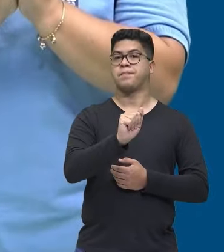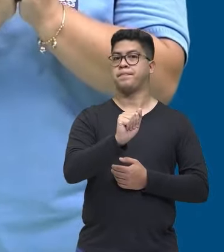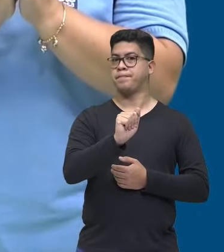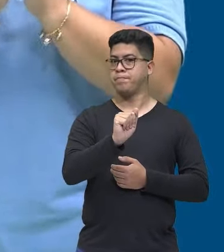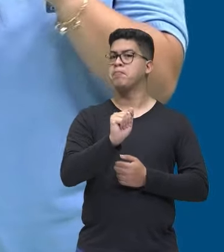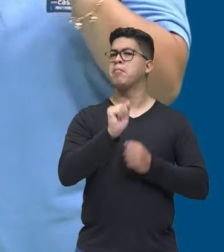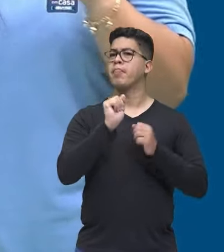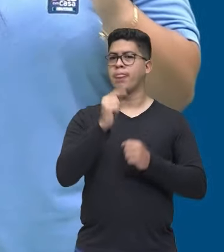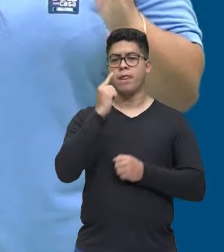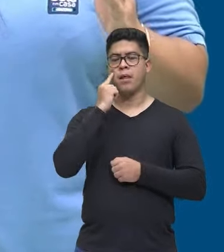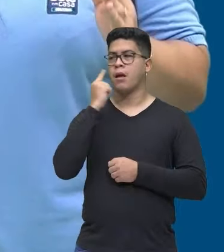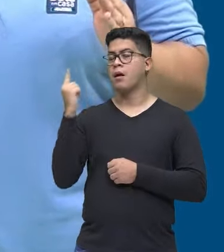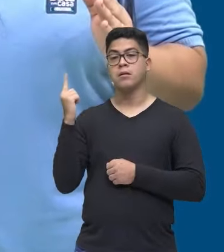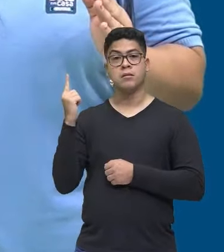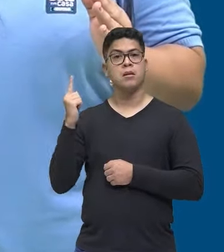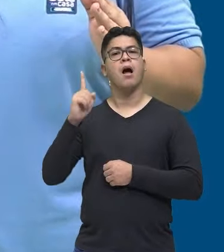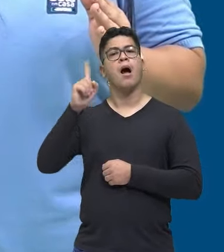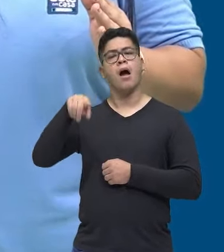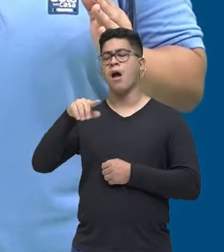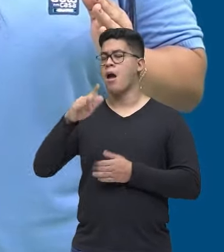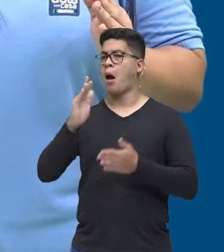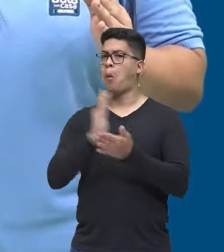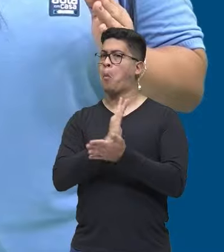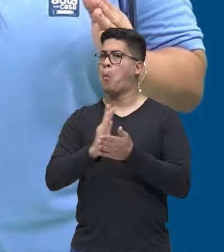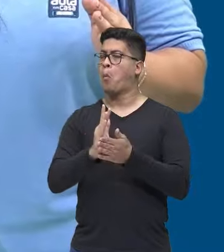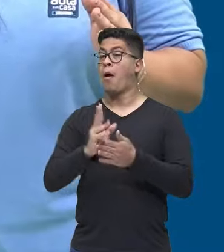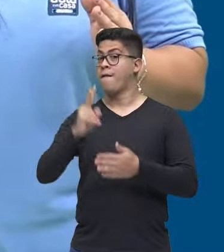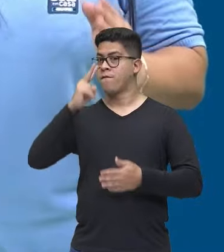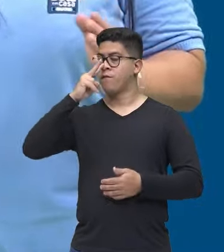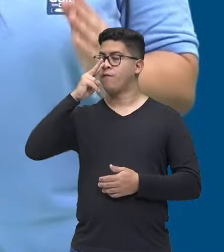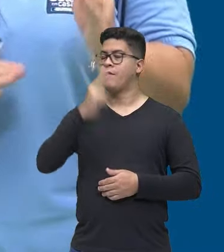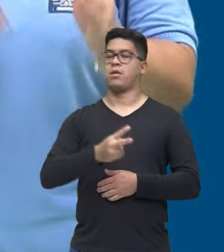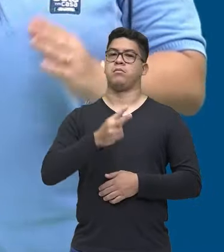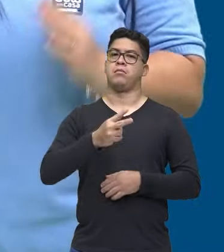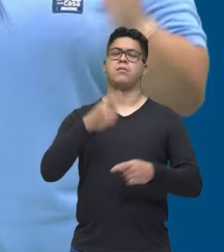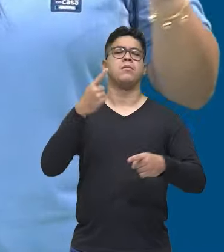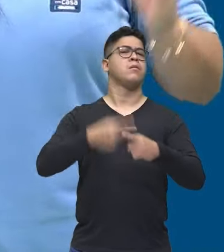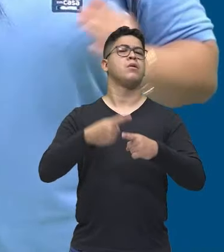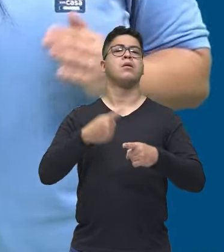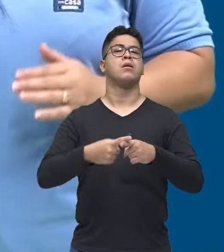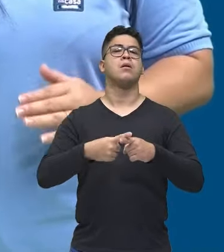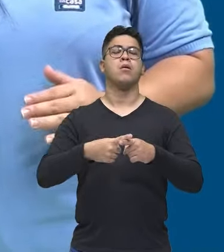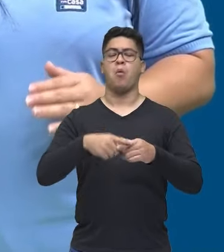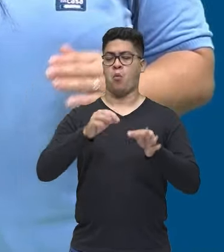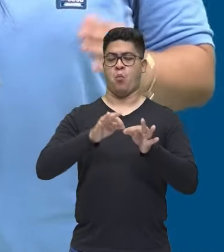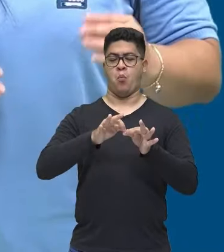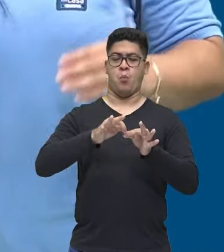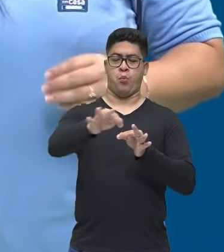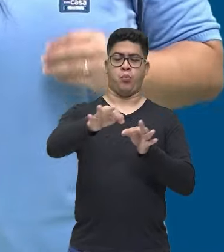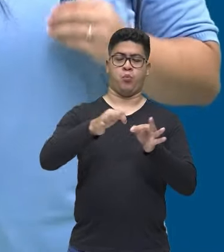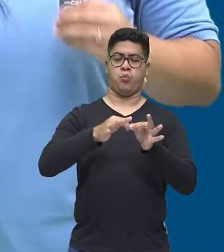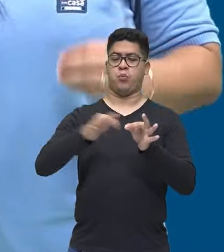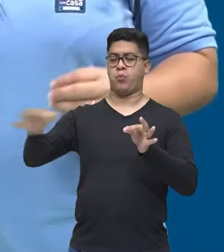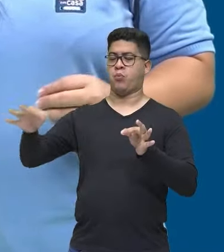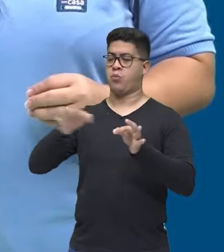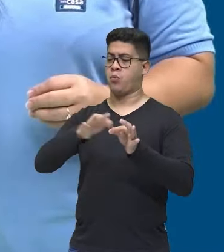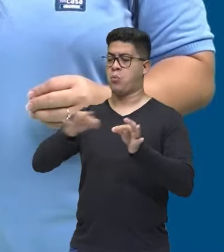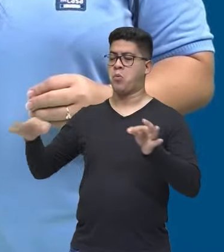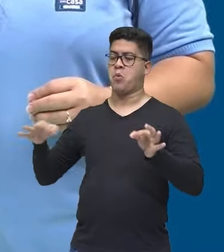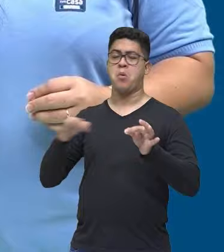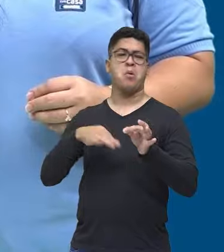ela é uma das peças mais poderosas dentro do xadrez. Por quê? Porque ela vai para todas as direções, quantas